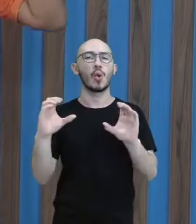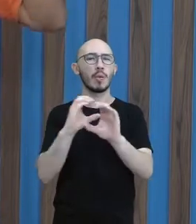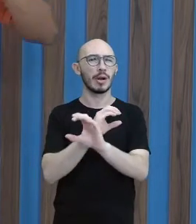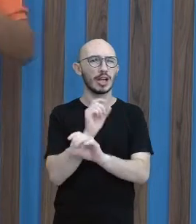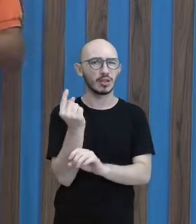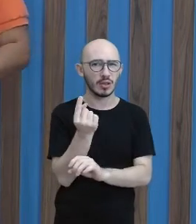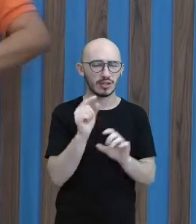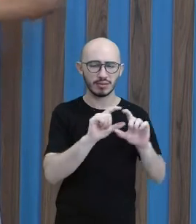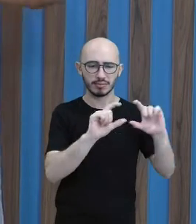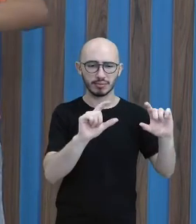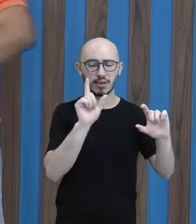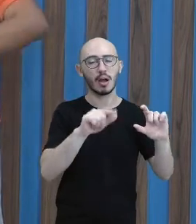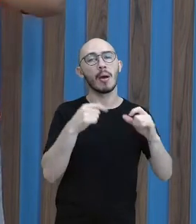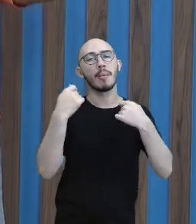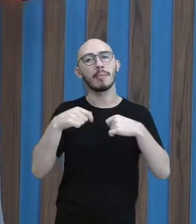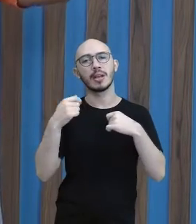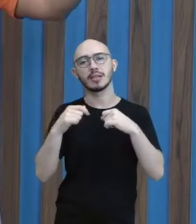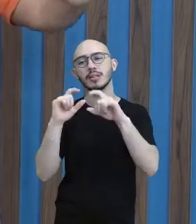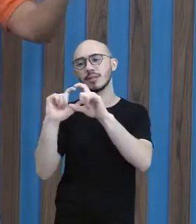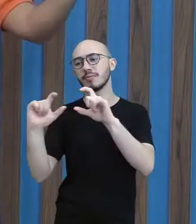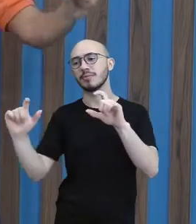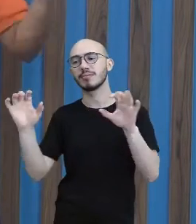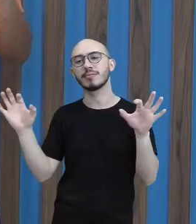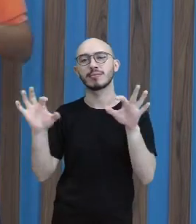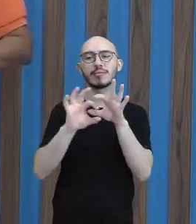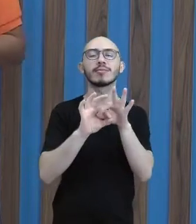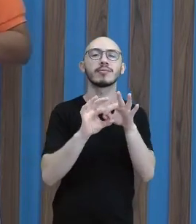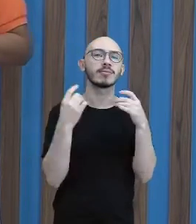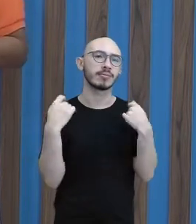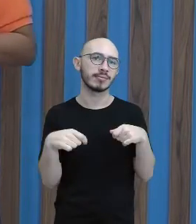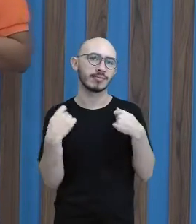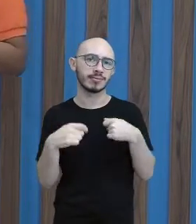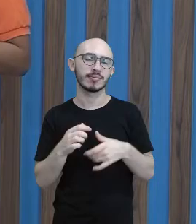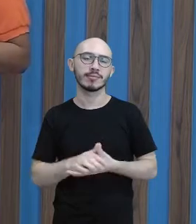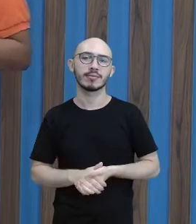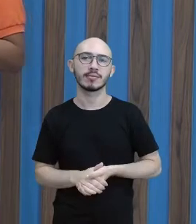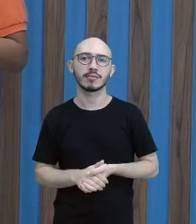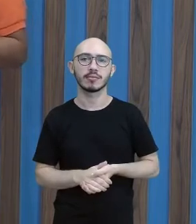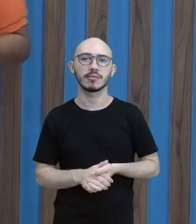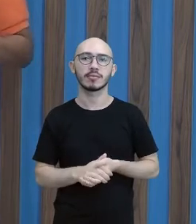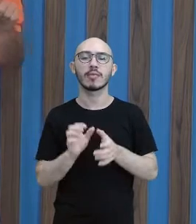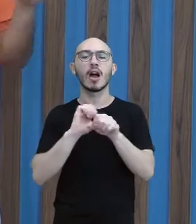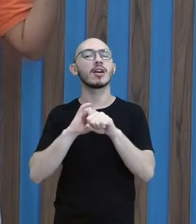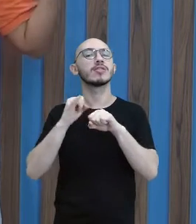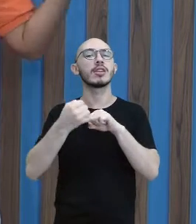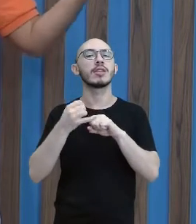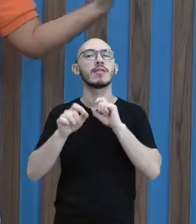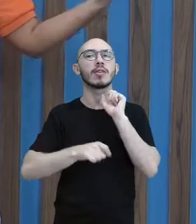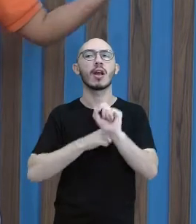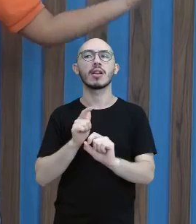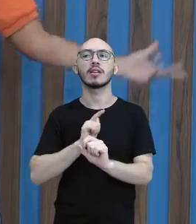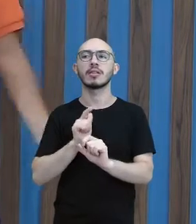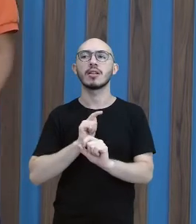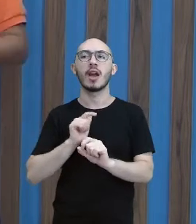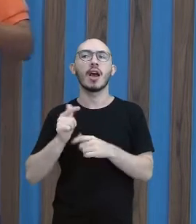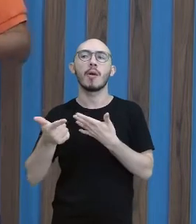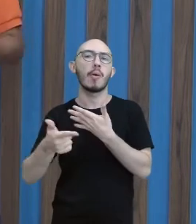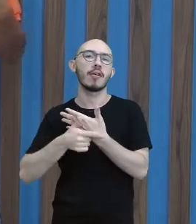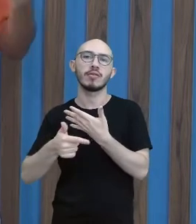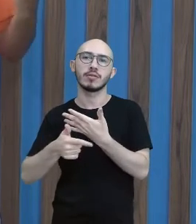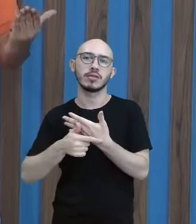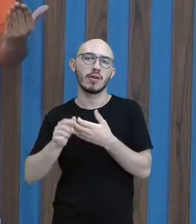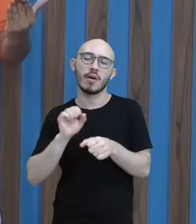precisa adjetivar o nome presente na oração principal. E ela é adjetiva porque tem a mesma função de